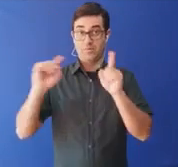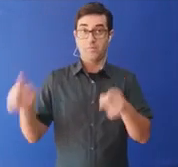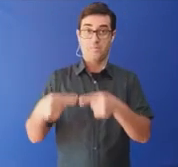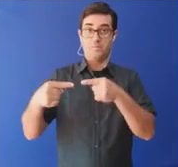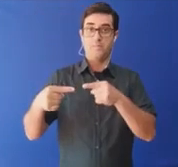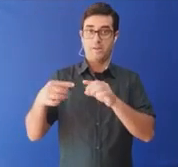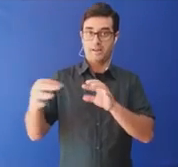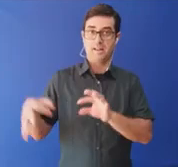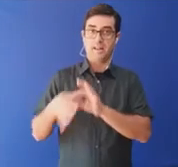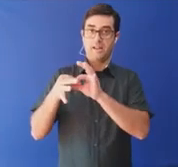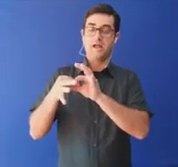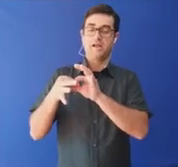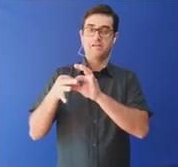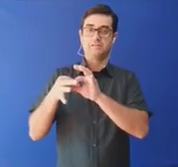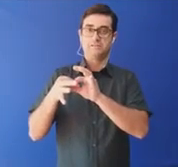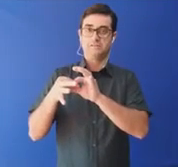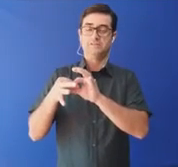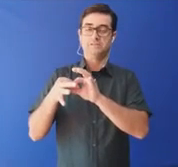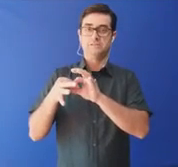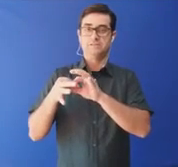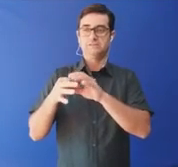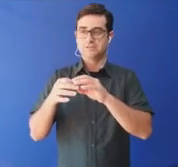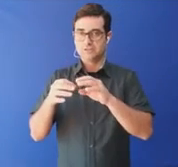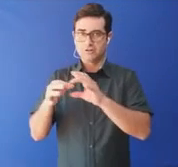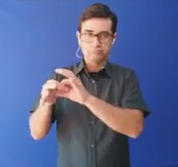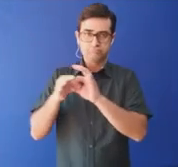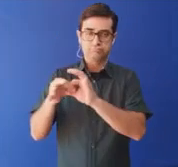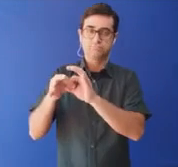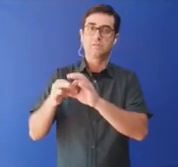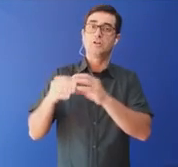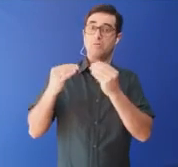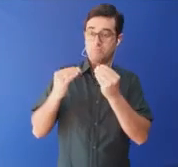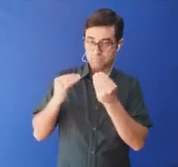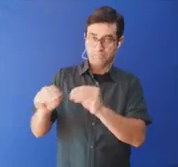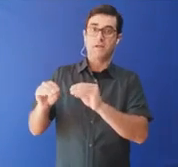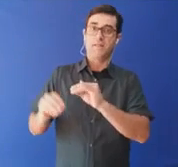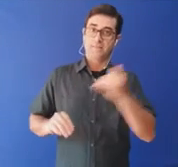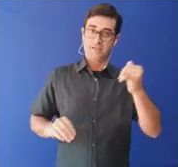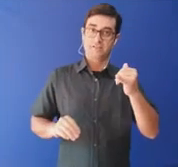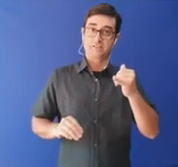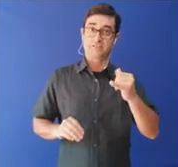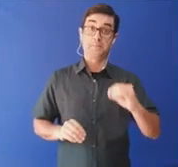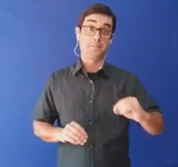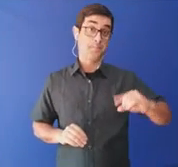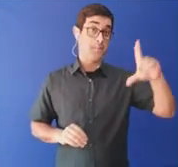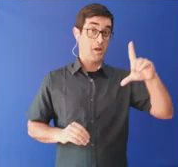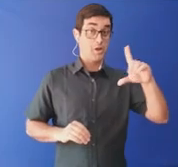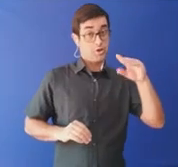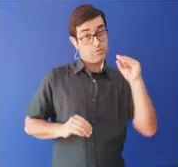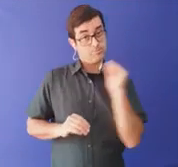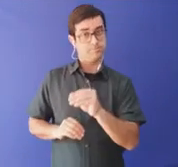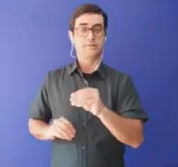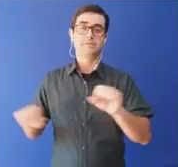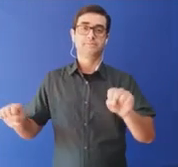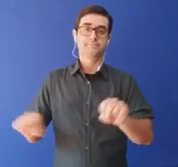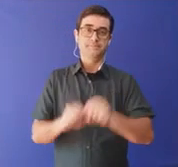ligação mais estável, menor potencial, então maior energia que eu tenho que dar para romper aquela ligação.